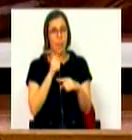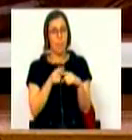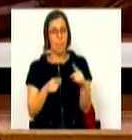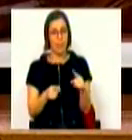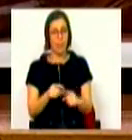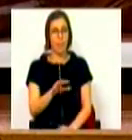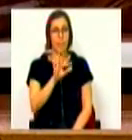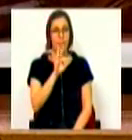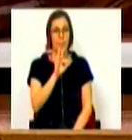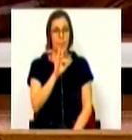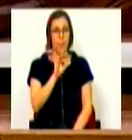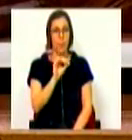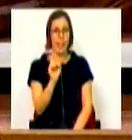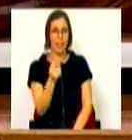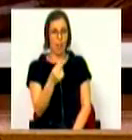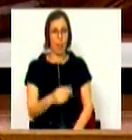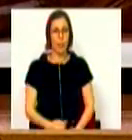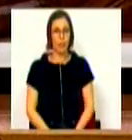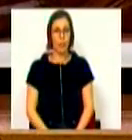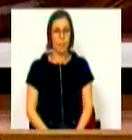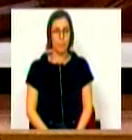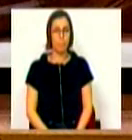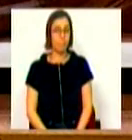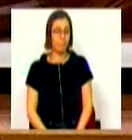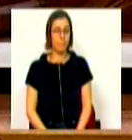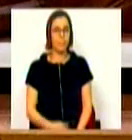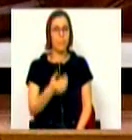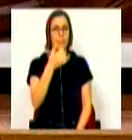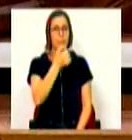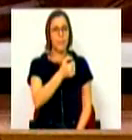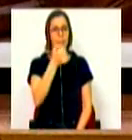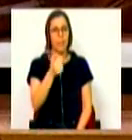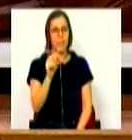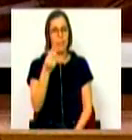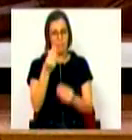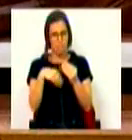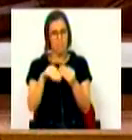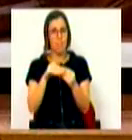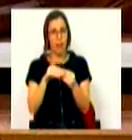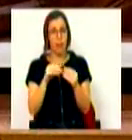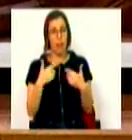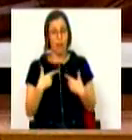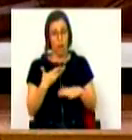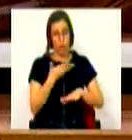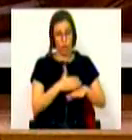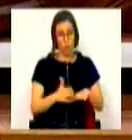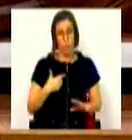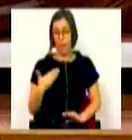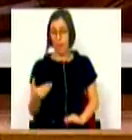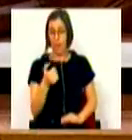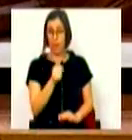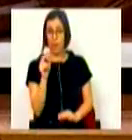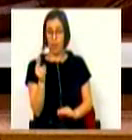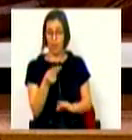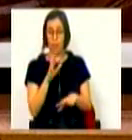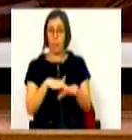por 40 €. São mais 55 € com que a Mariana conta para